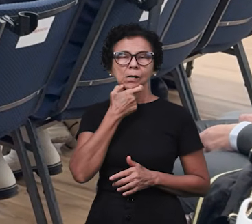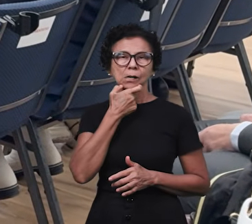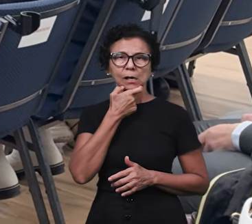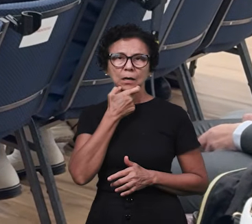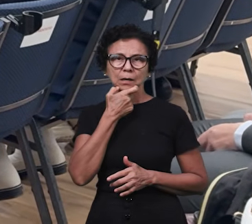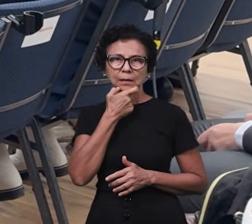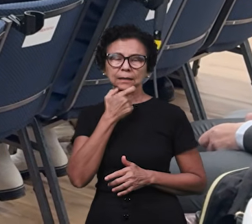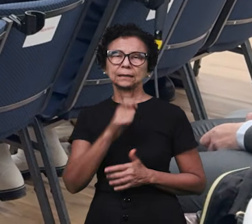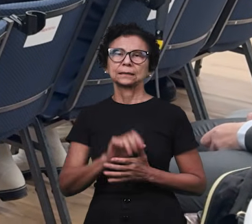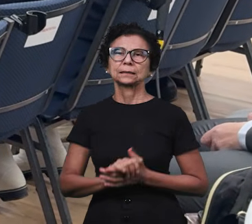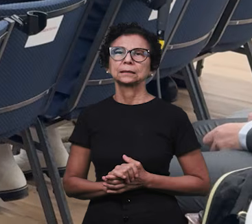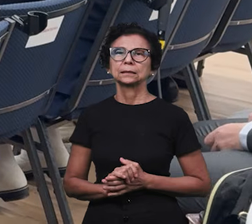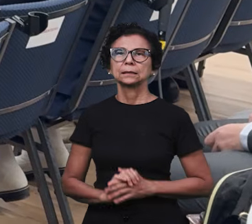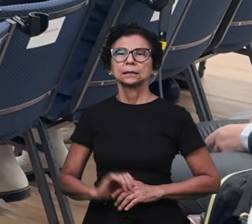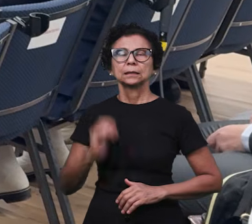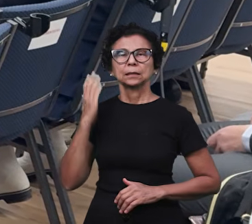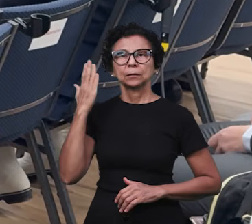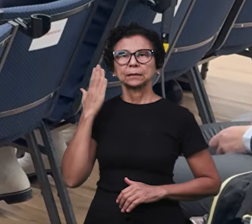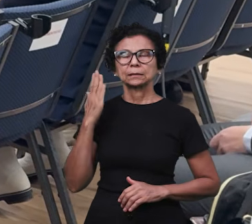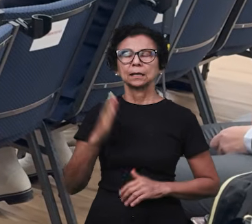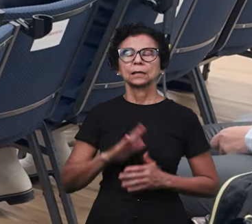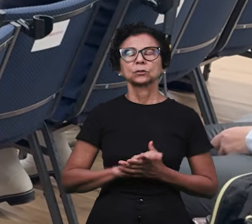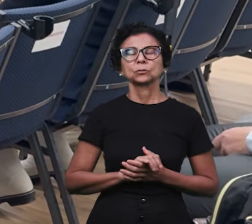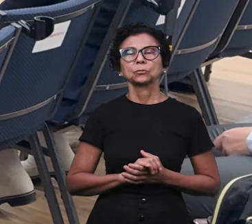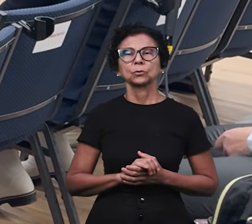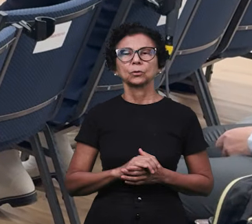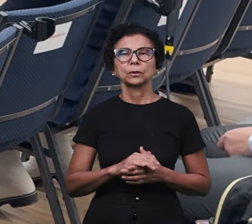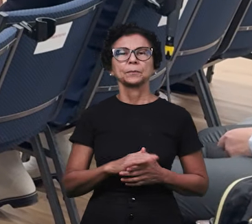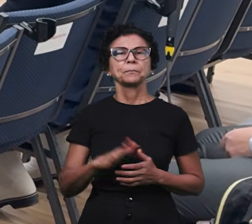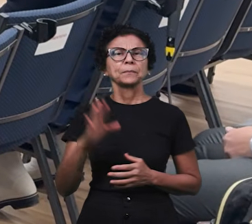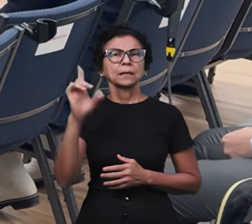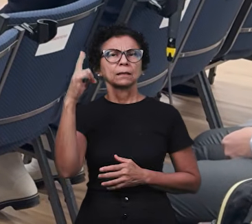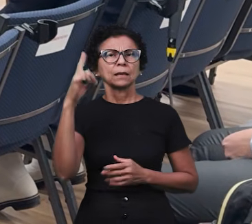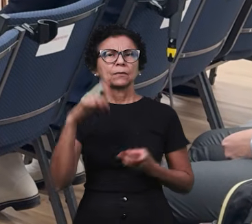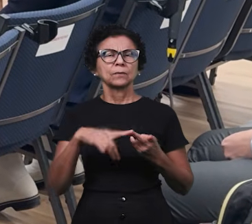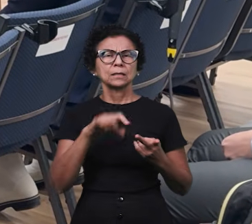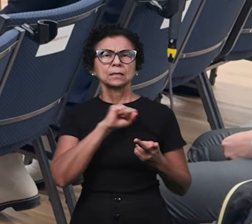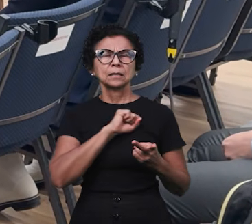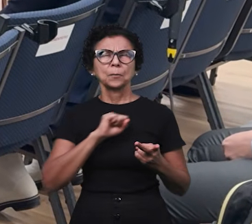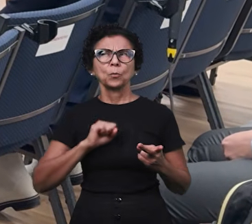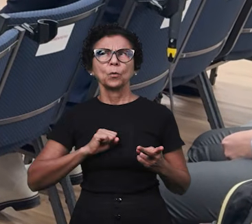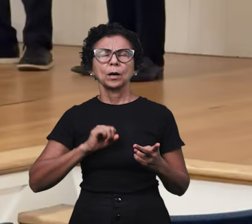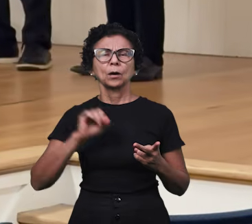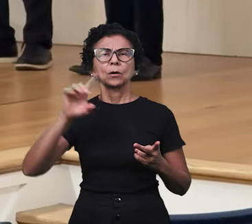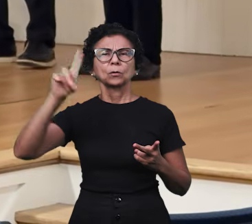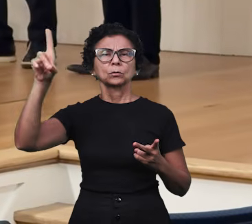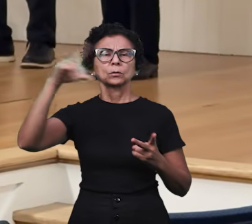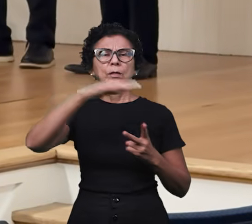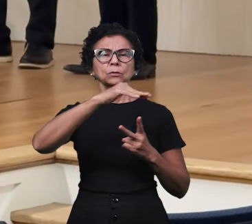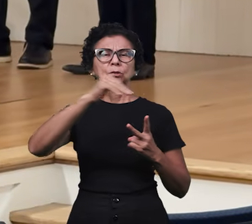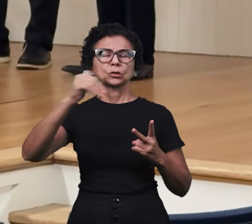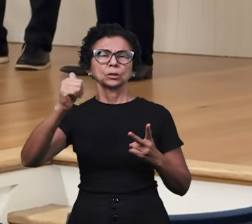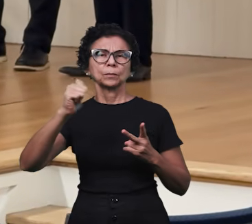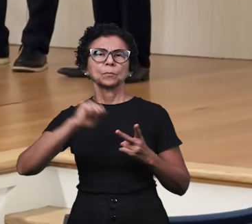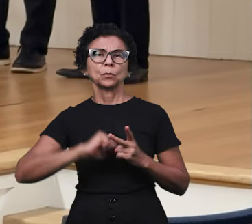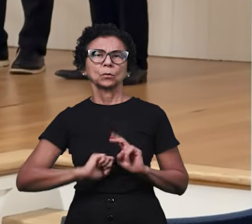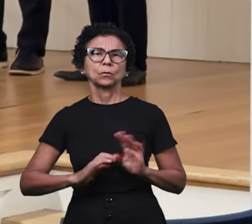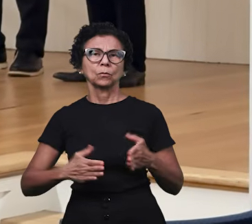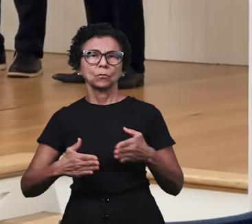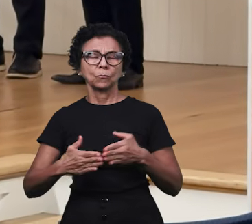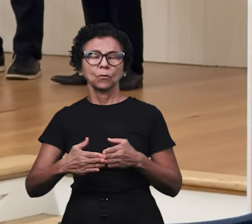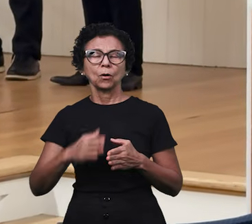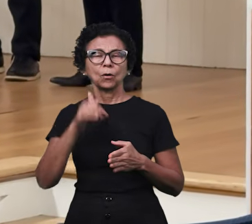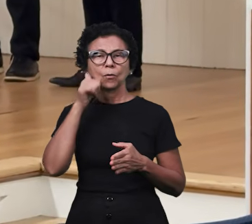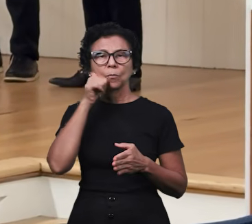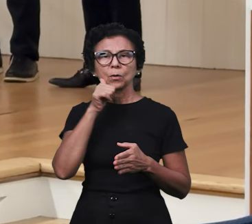e a mensagem abordou o chamado de Samuel e o de Davi. Durante a mensagem foram enfatizadas a posição de Ana em